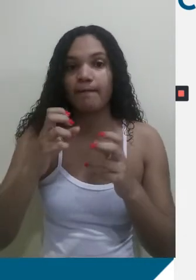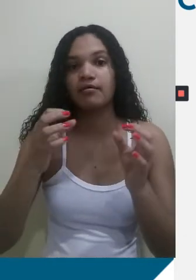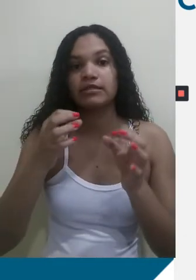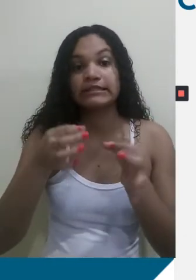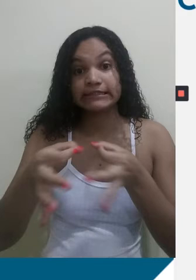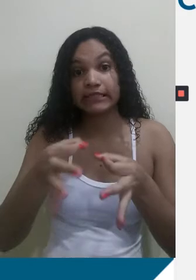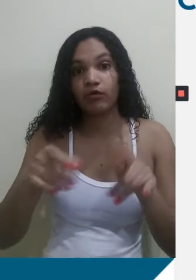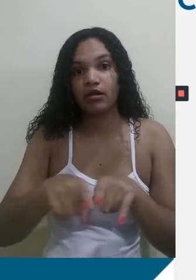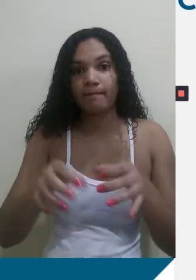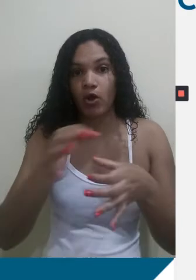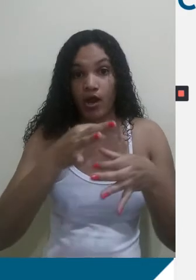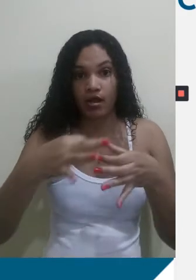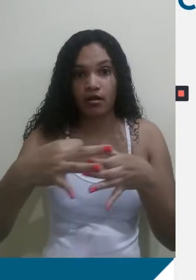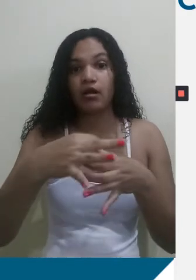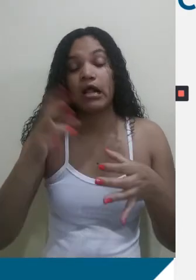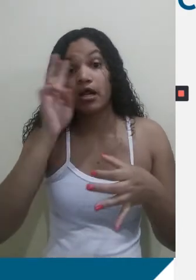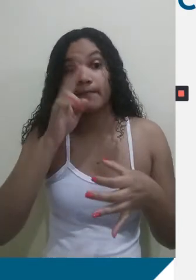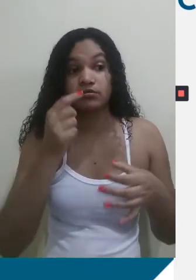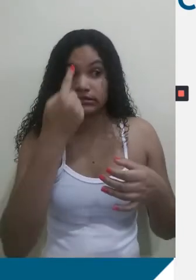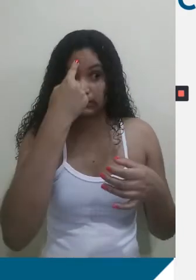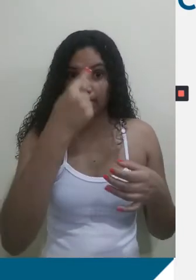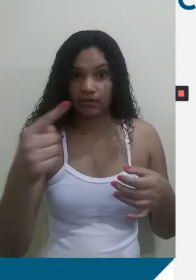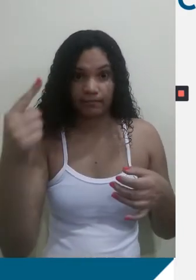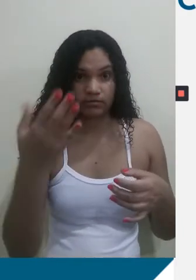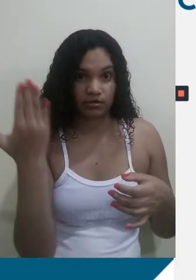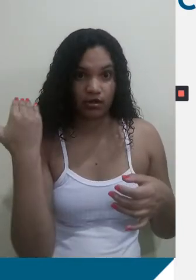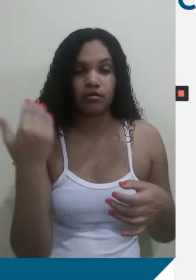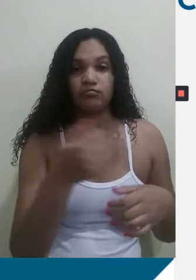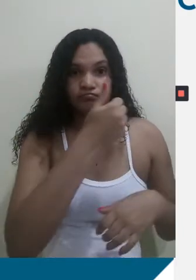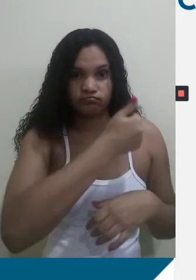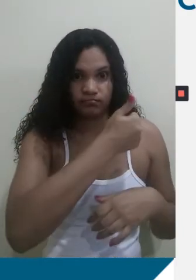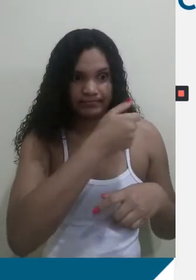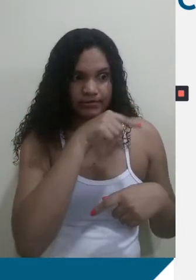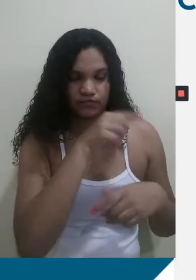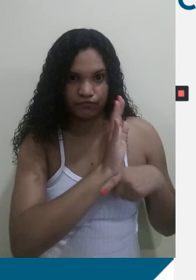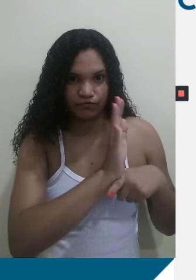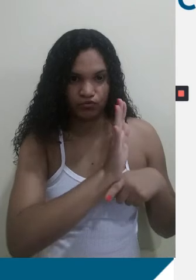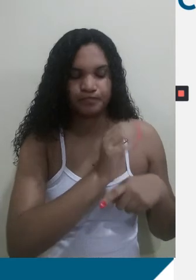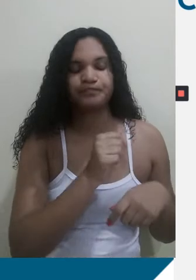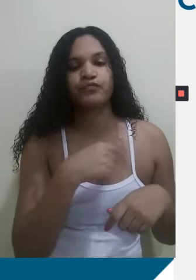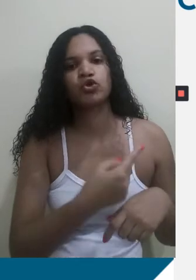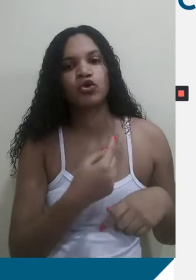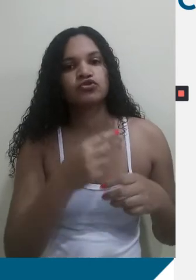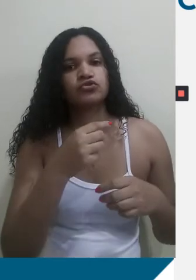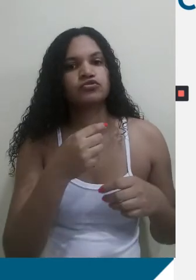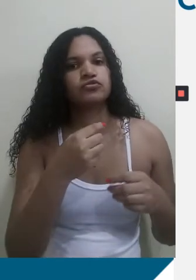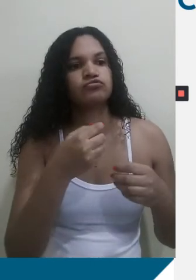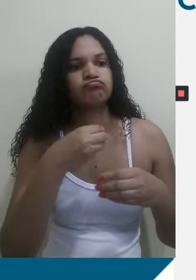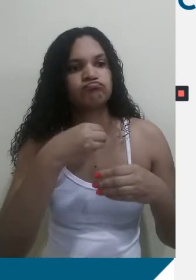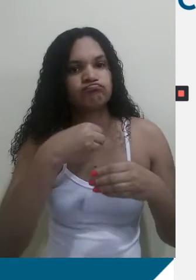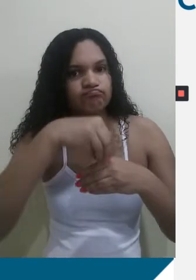e organelas. Lembrando que na semana passada, na parte 1, no primeiro vídeo deste tema, nós